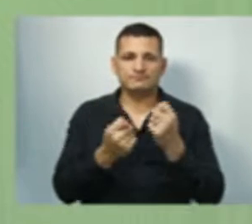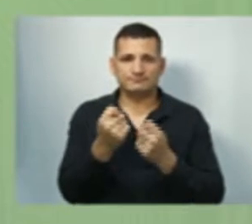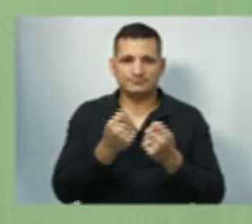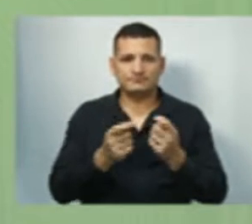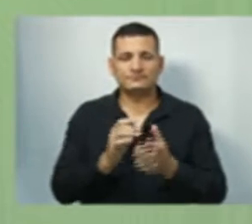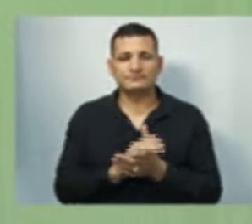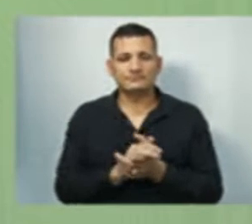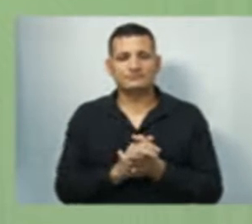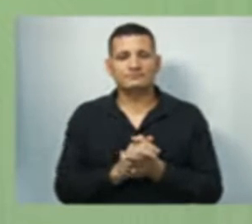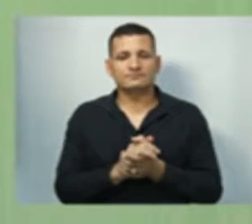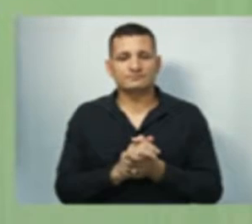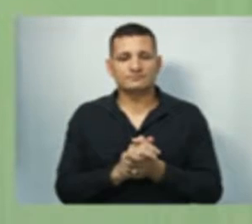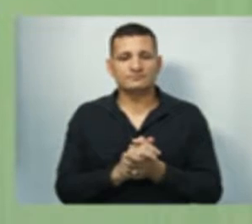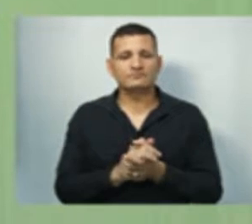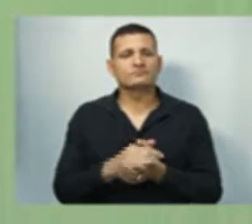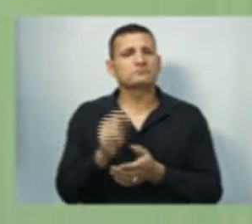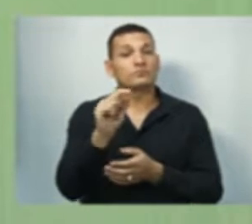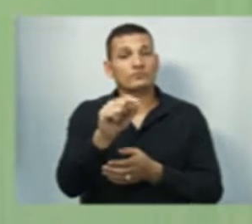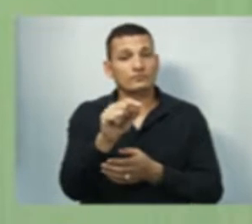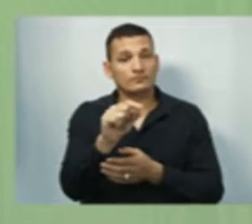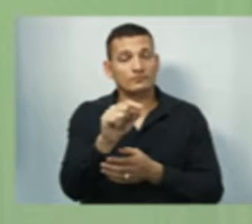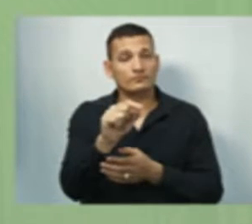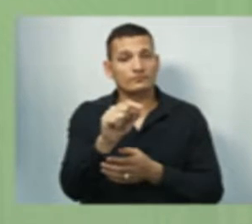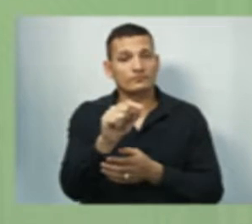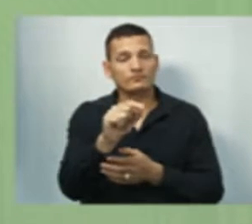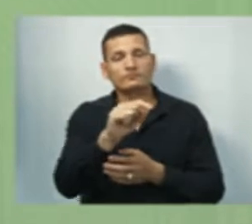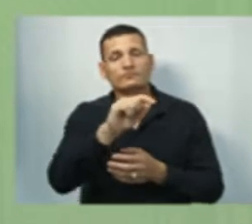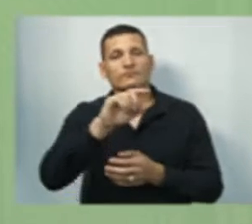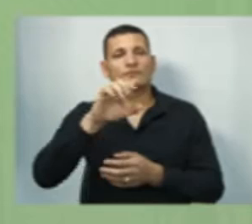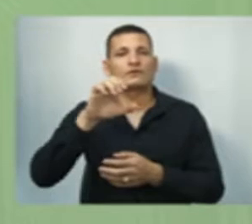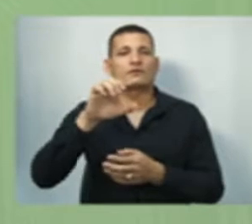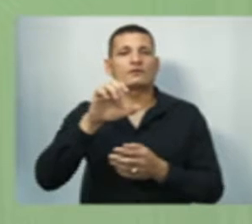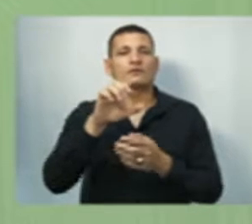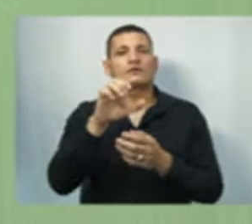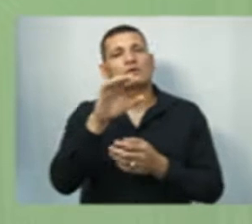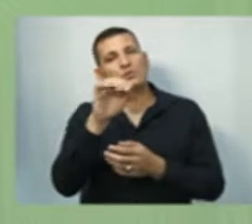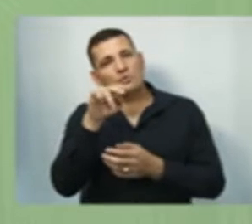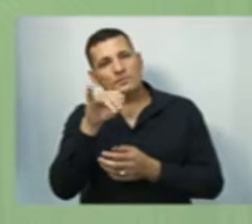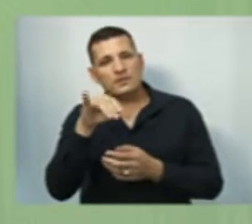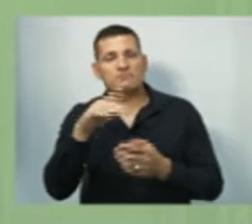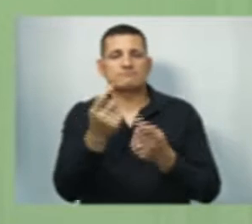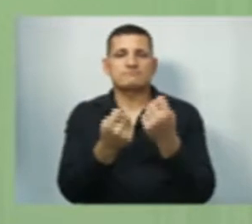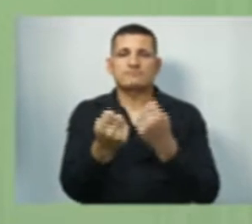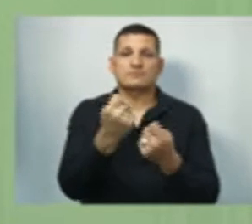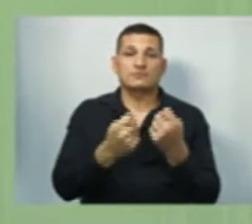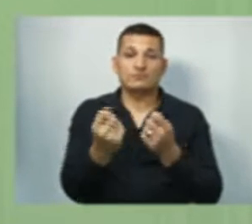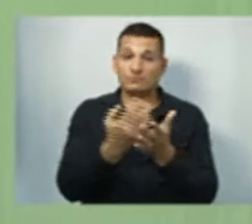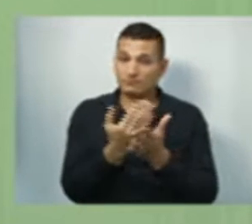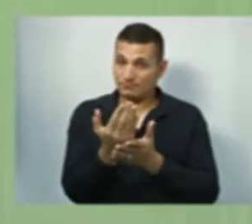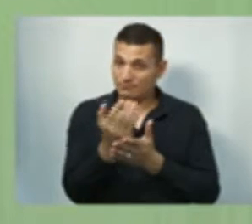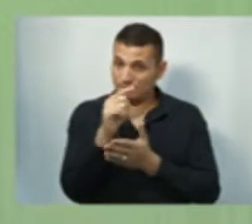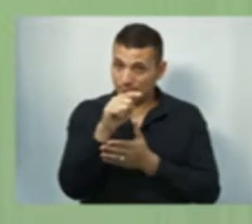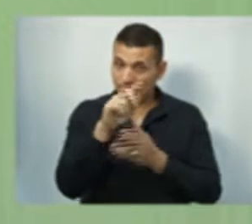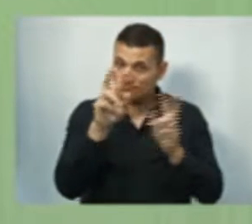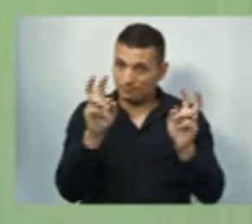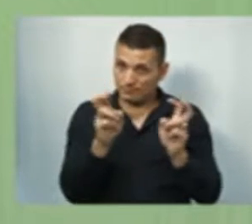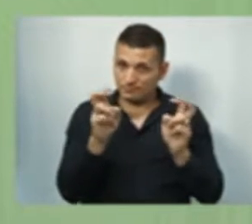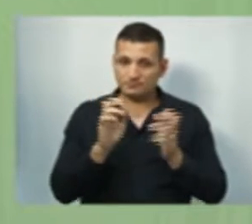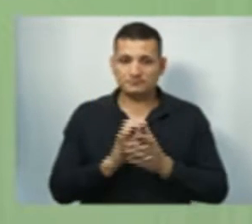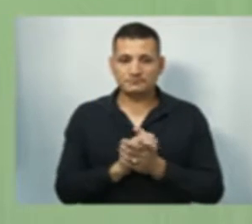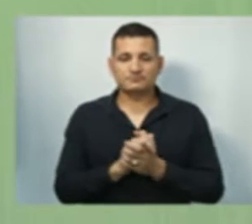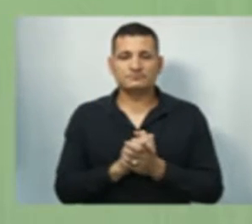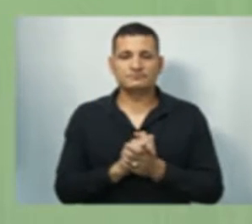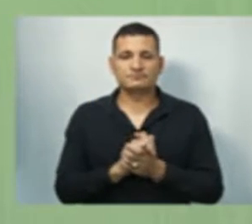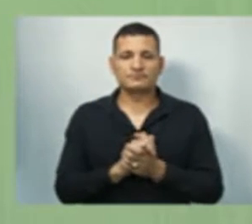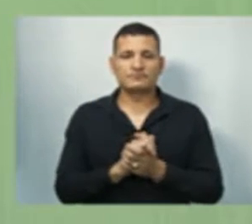o que é economia? Nós vamos começar nossa discussão da aula de hoje por aí. Depois disso, nós